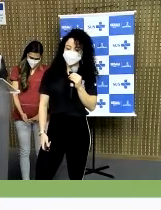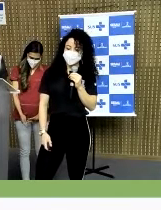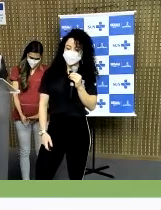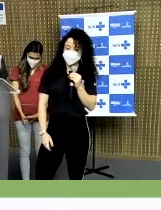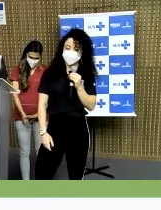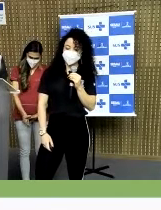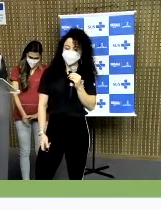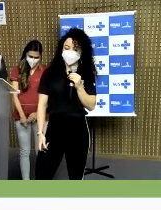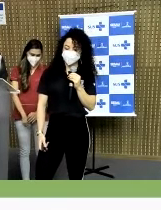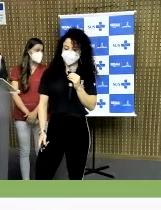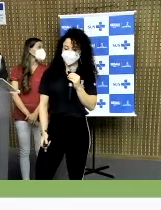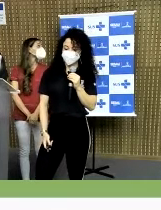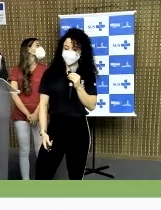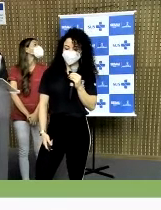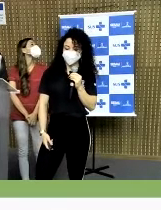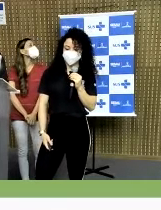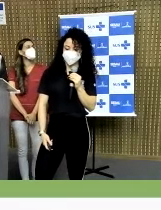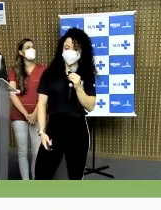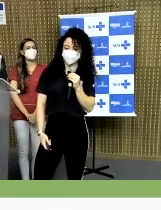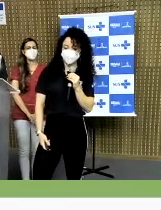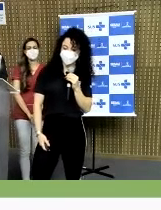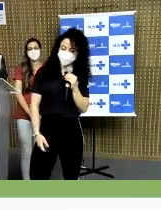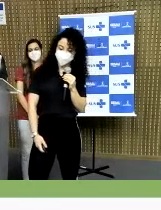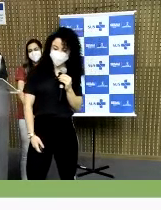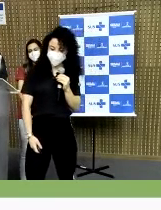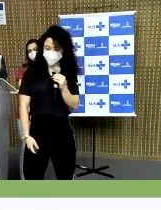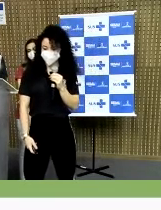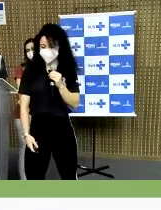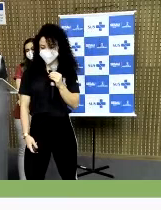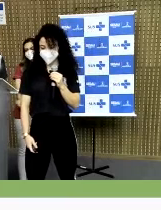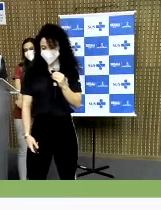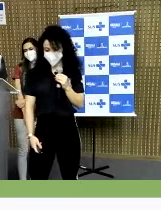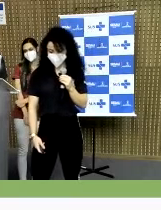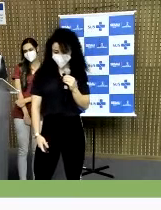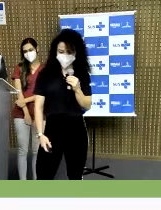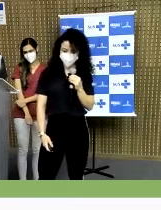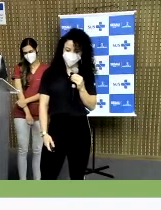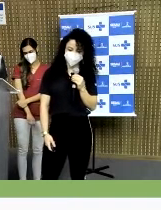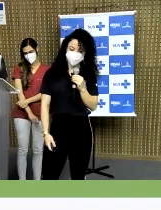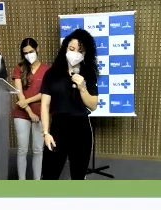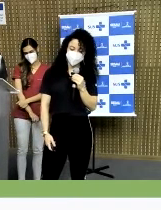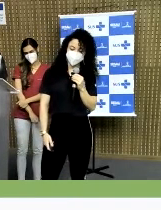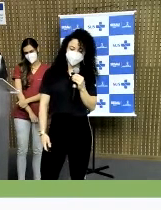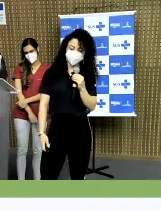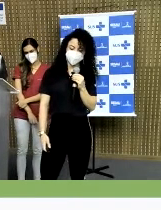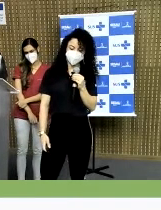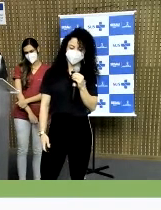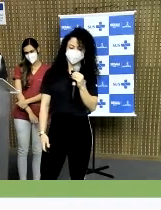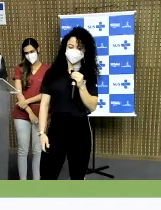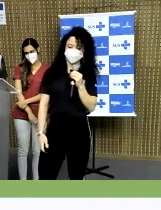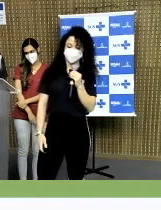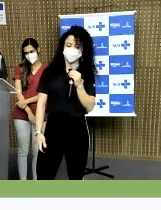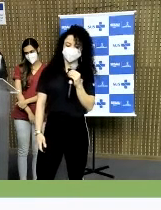1.237, e nós contemplamos 31% em 2020 e 12% em 2021. Em